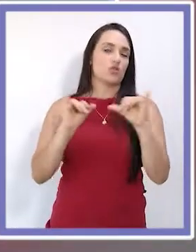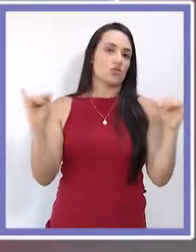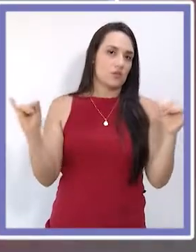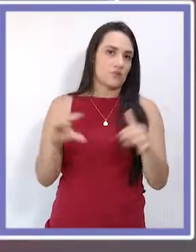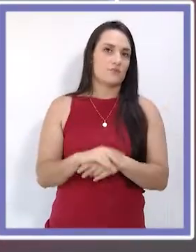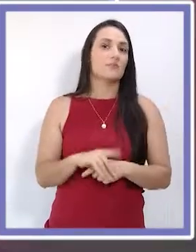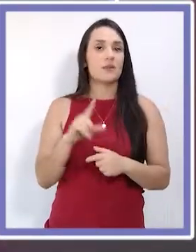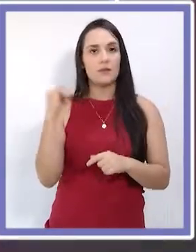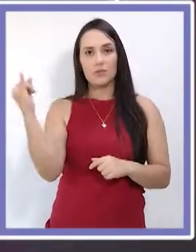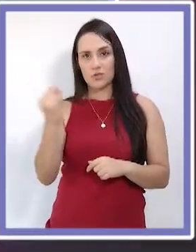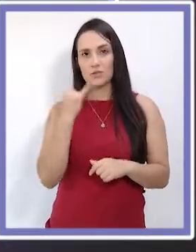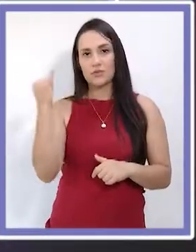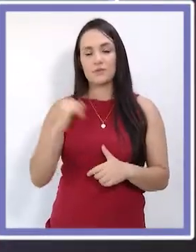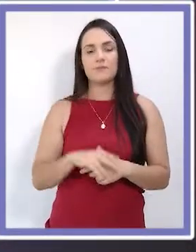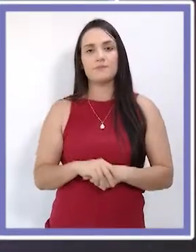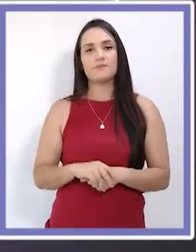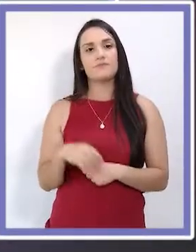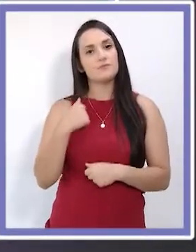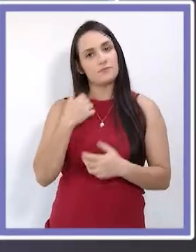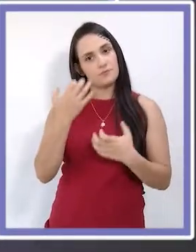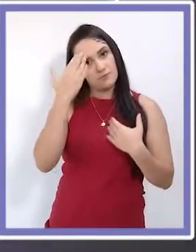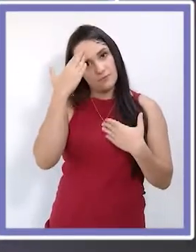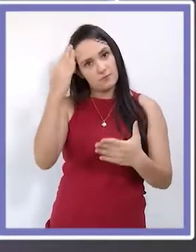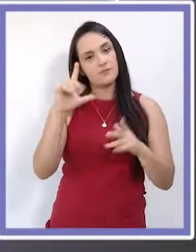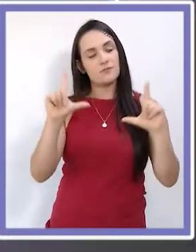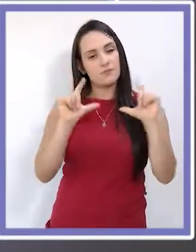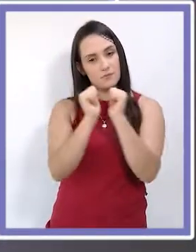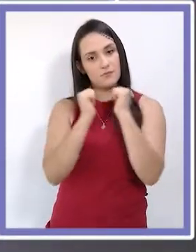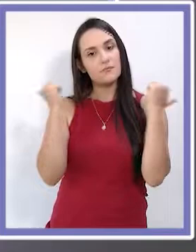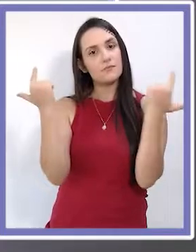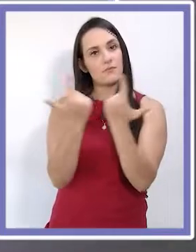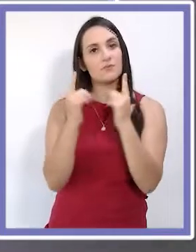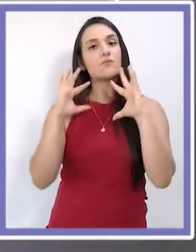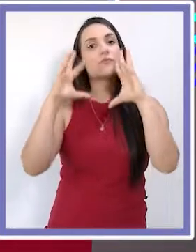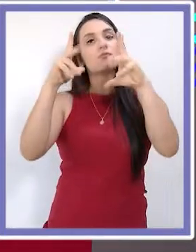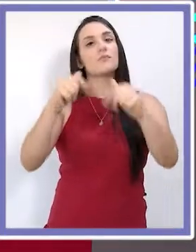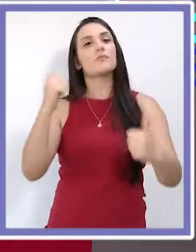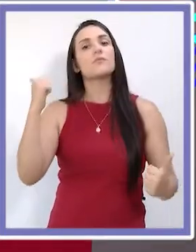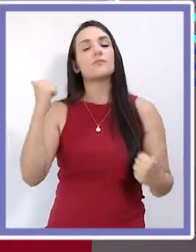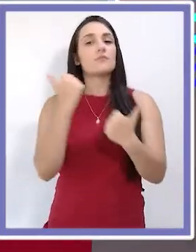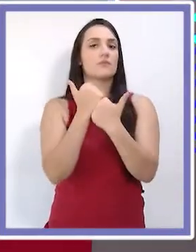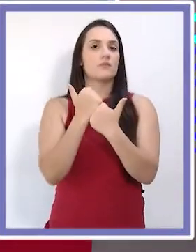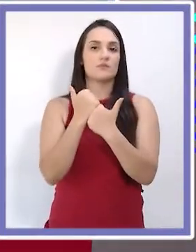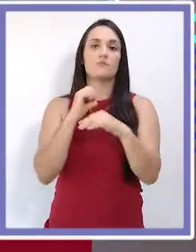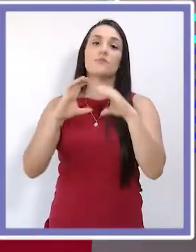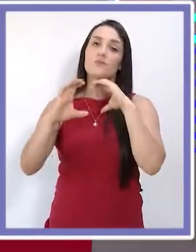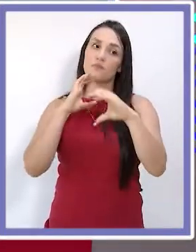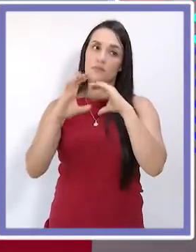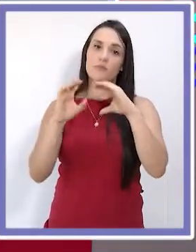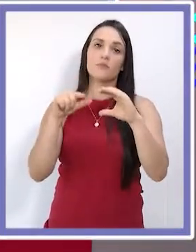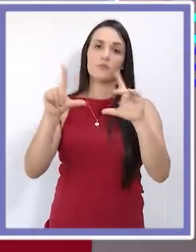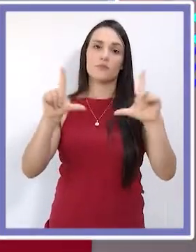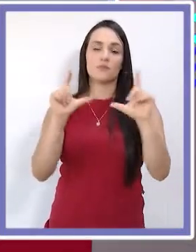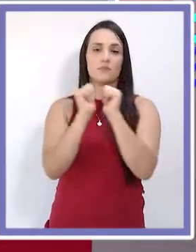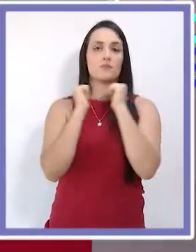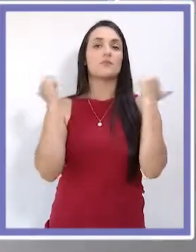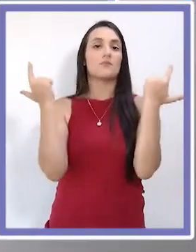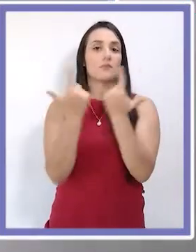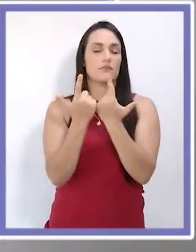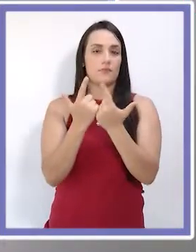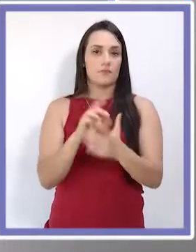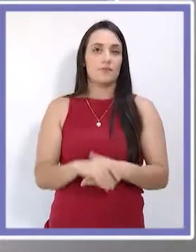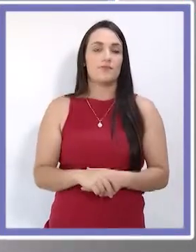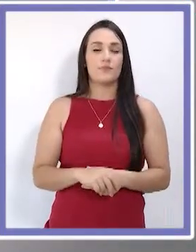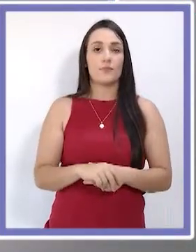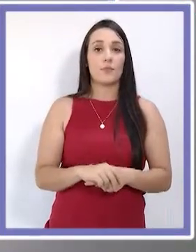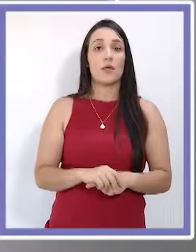notícia verdadeira. Isso é muito importante. Então, eu quero agradecer à TV Assembleia, o apoio de toda a equipe de comunicação da